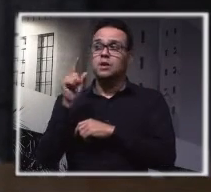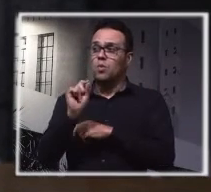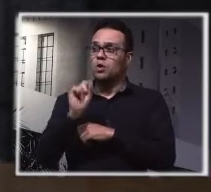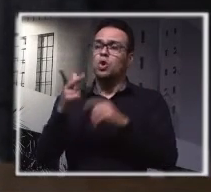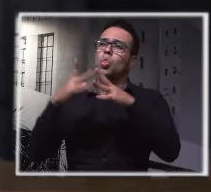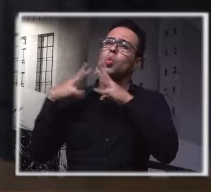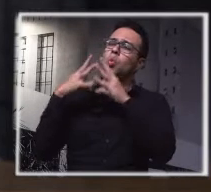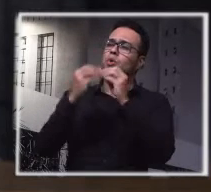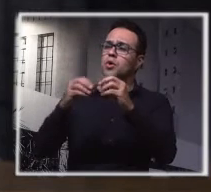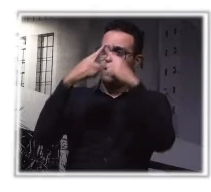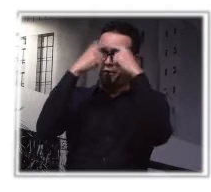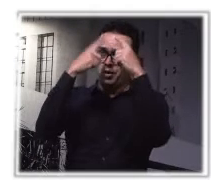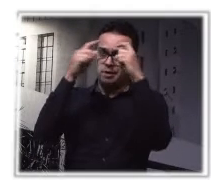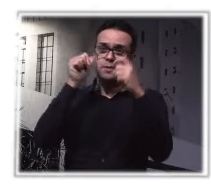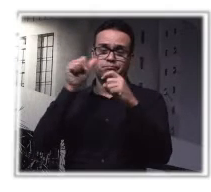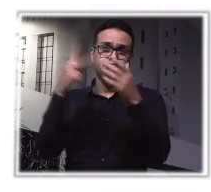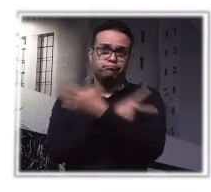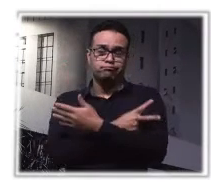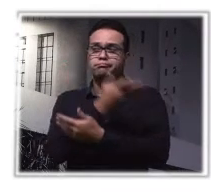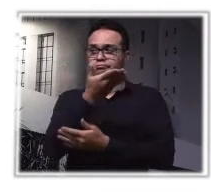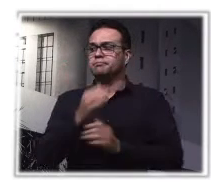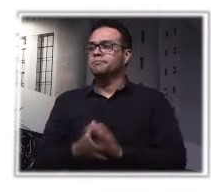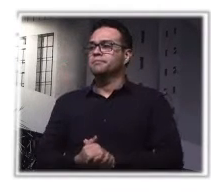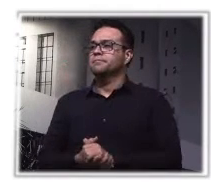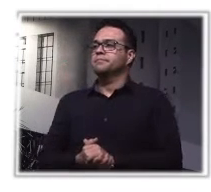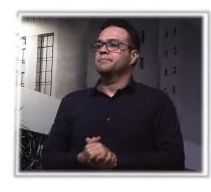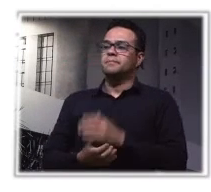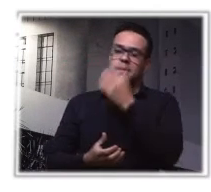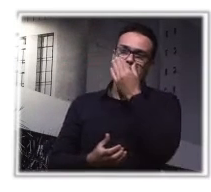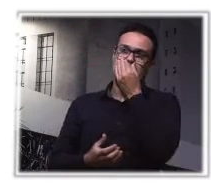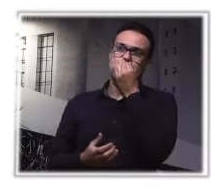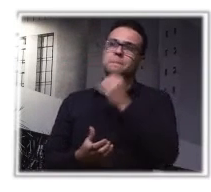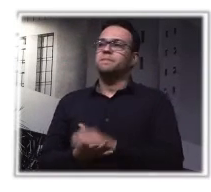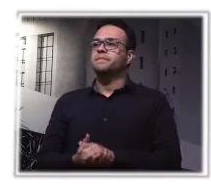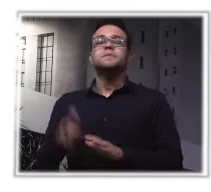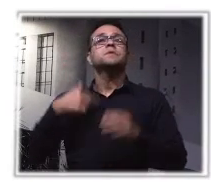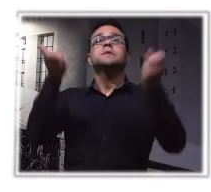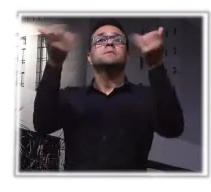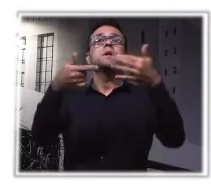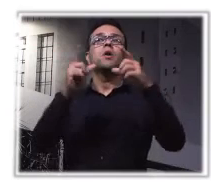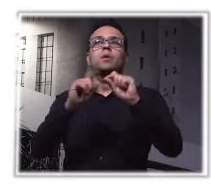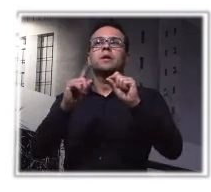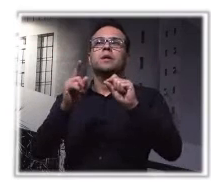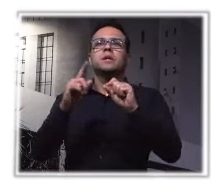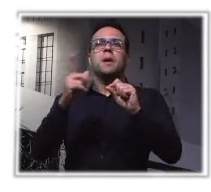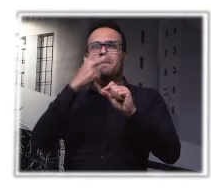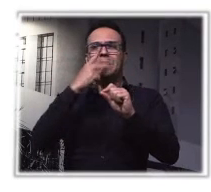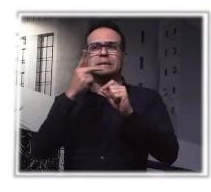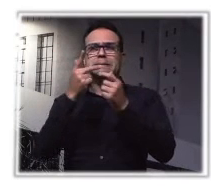formas de violência que mulheres sofrem. Aqui, eu gostaria de falar que nem todas as feridas